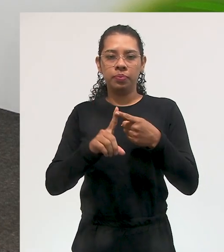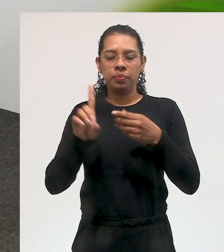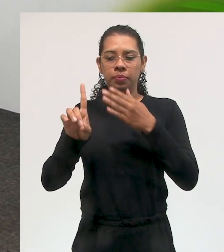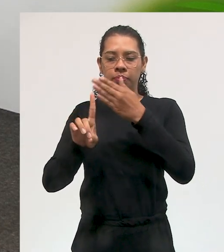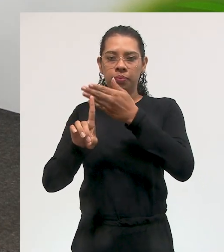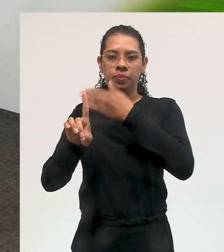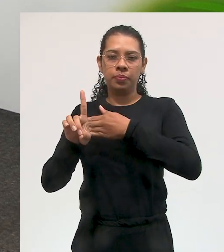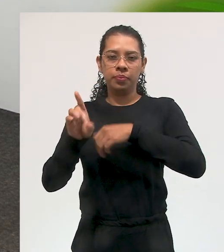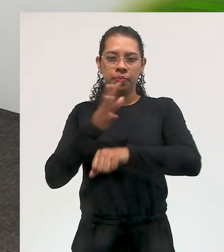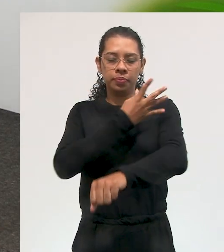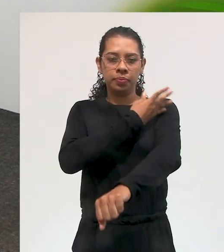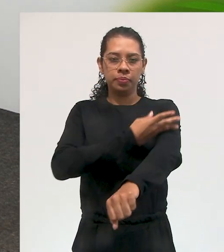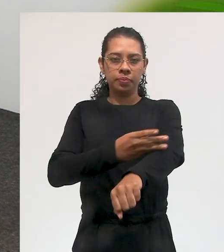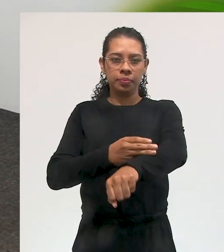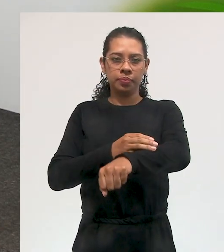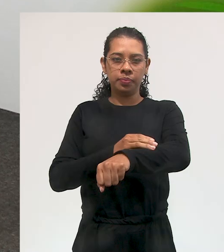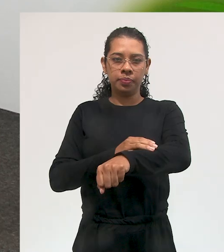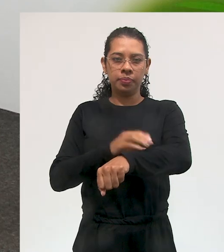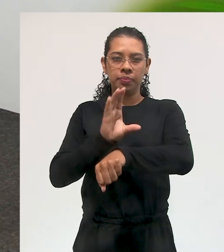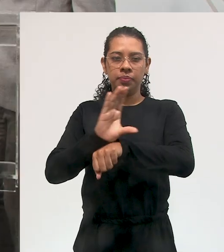cinza.